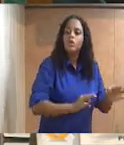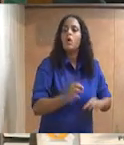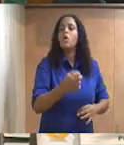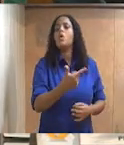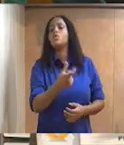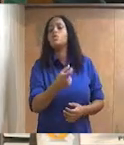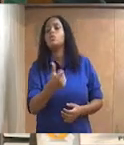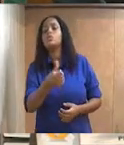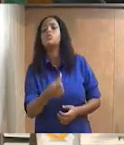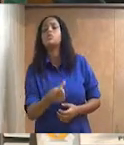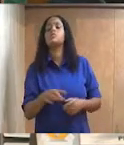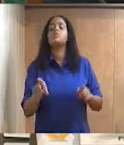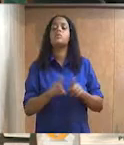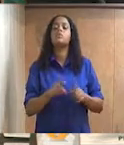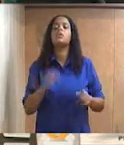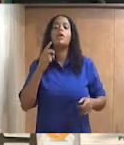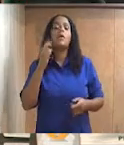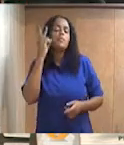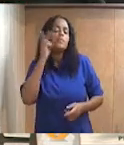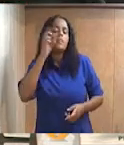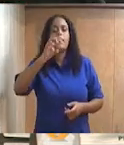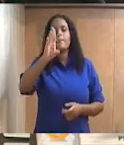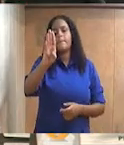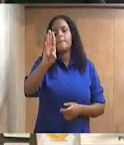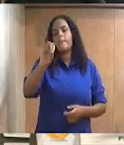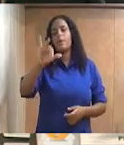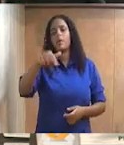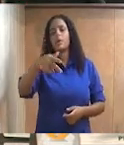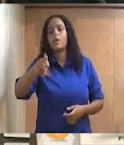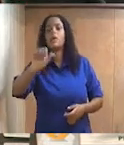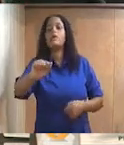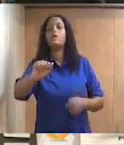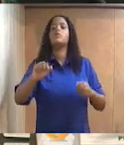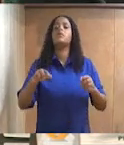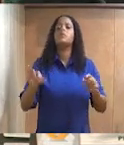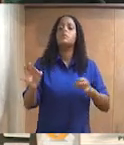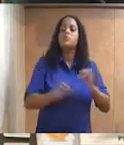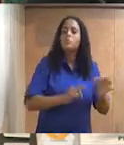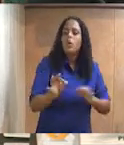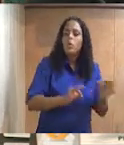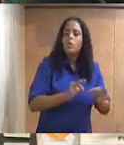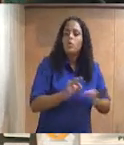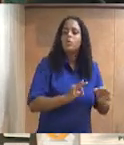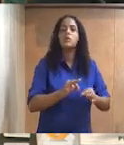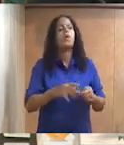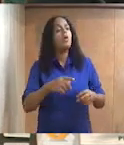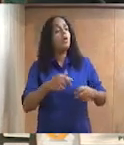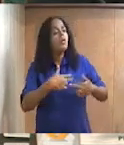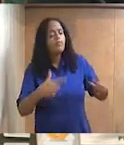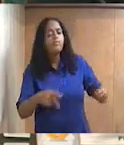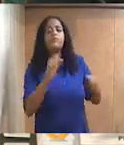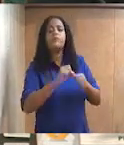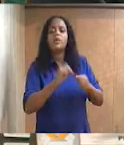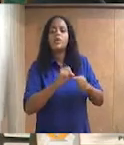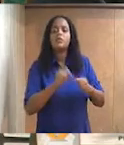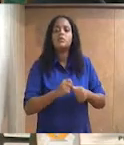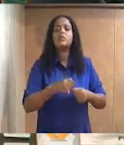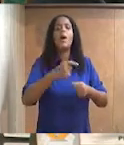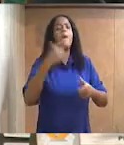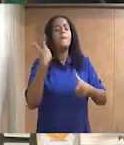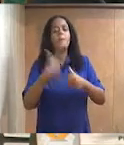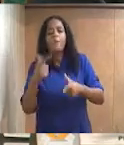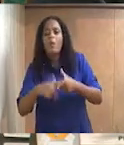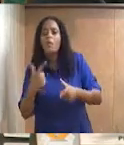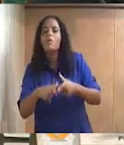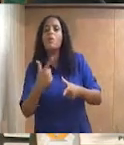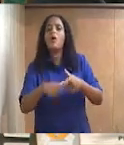6.251/2016, do excelentíssimo senhor vereador Boquinha, solicitando ao excelentíssimo senhor prefeito providências no sentido de realizar a operação Tapa Buraco nas